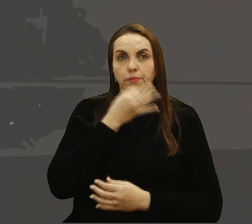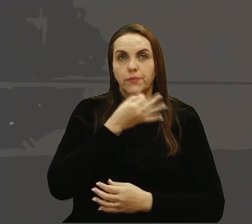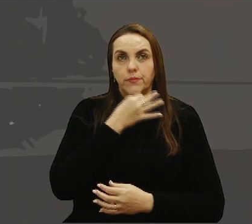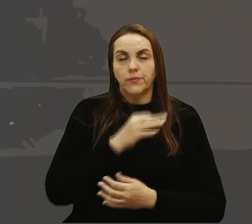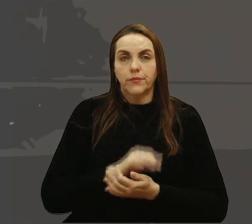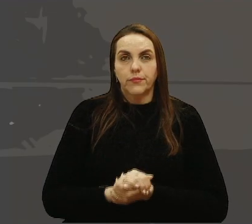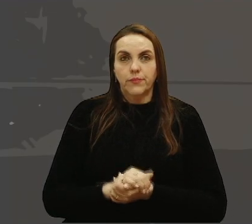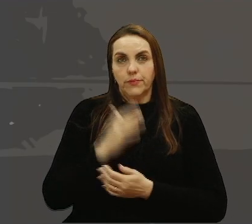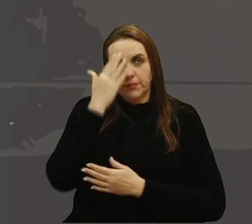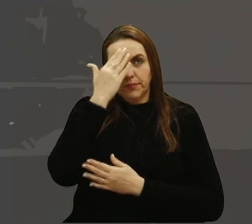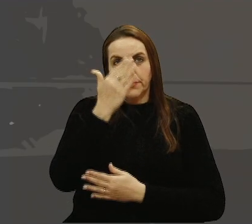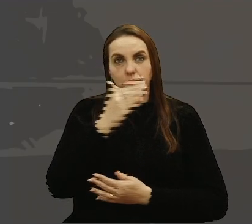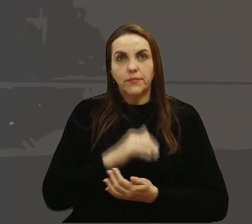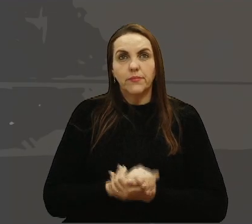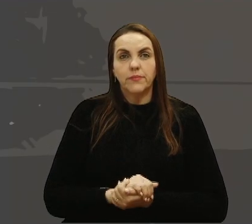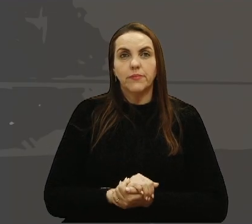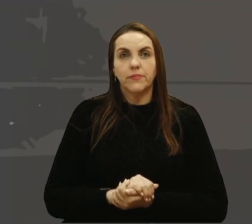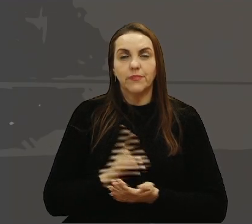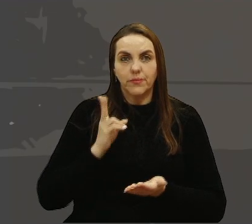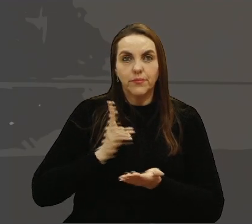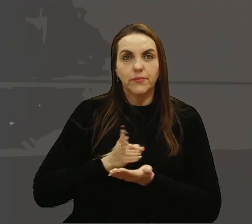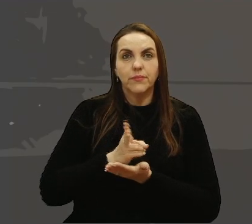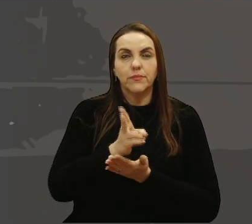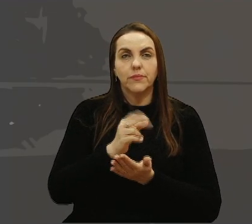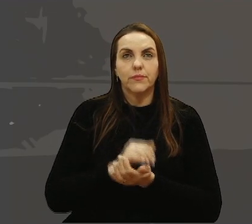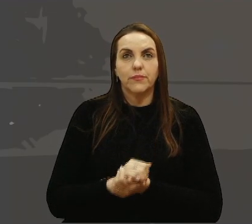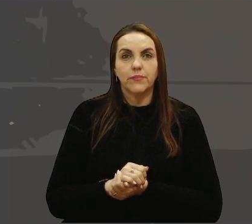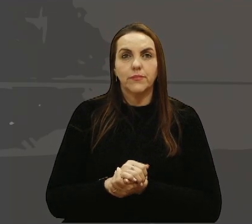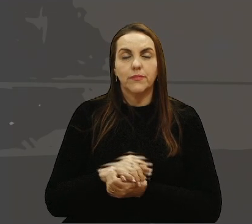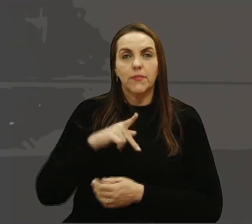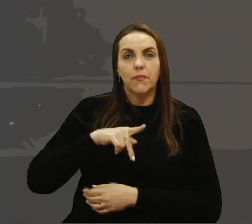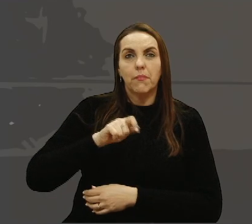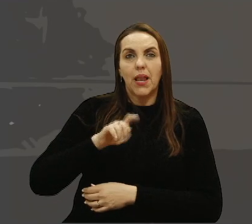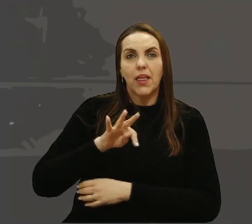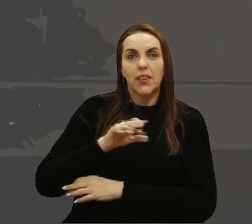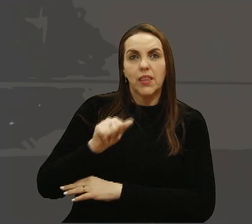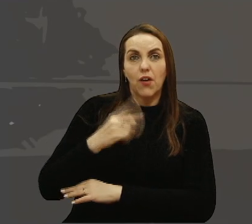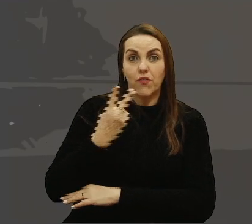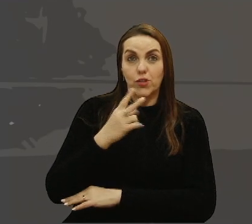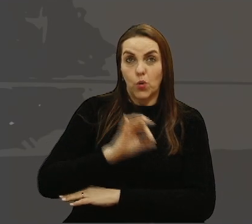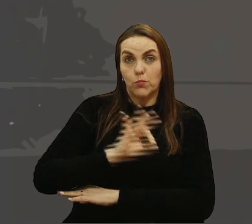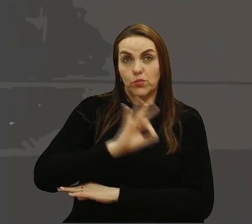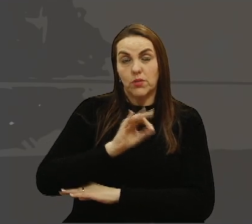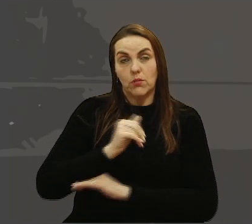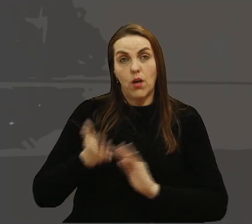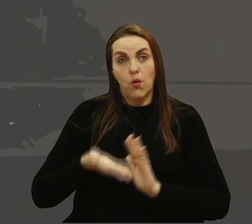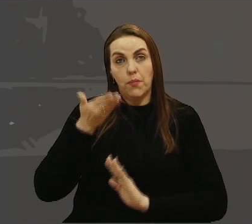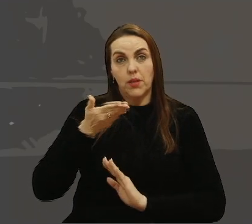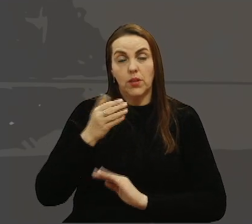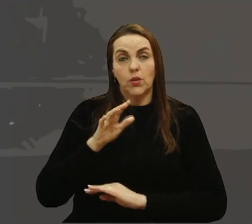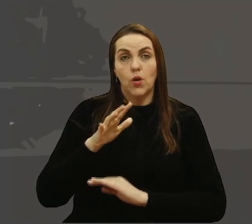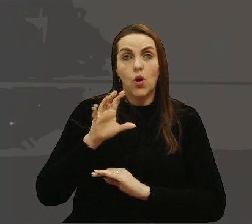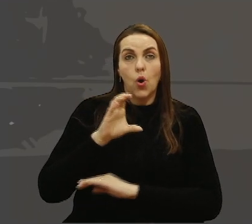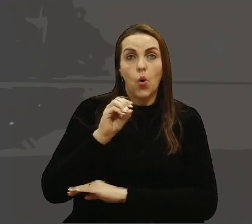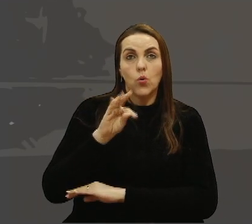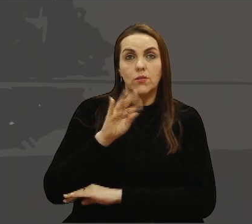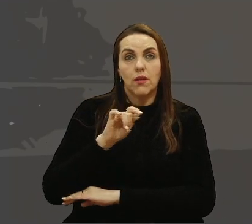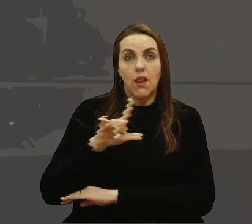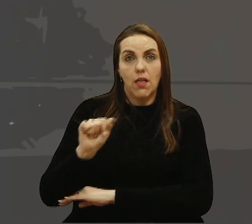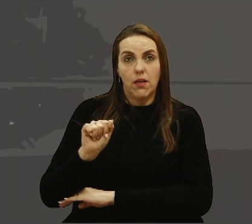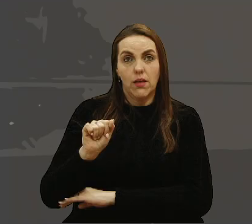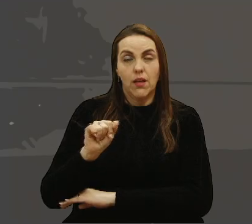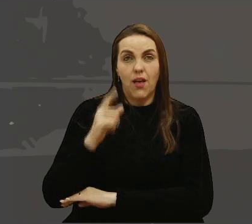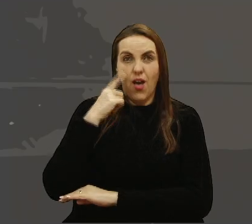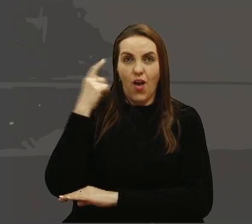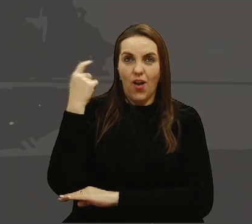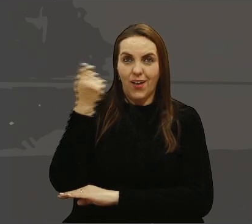agradece. Continuando. Paleta, 24% de aumento. Costela. Ó os